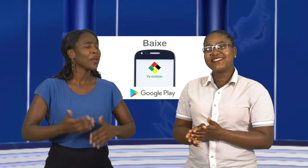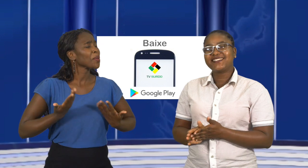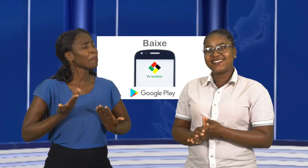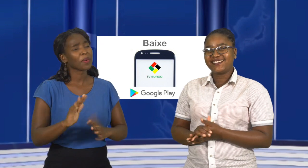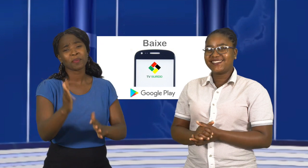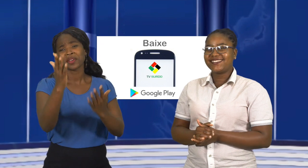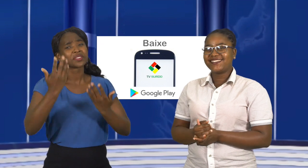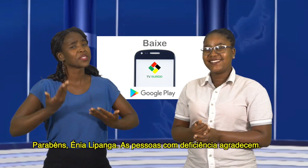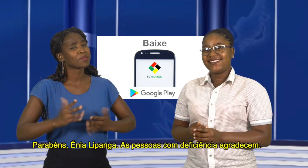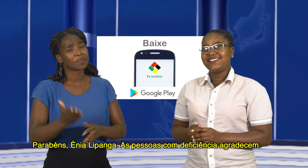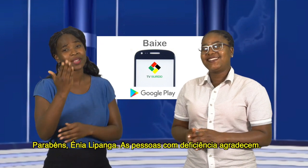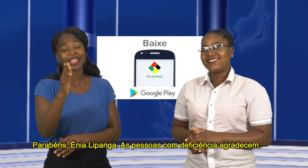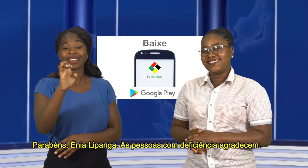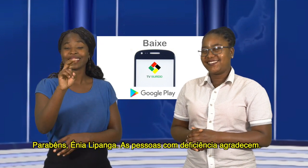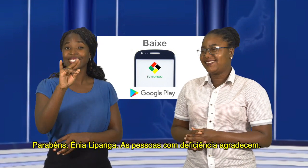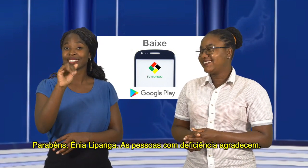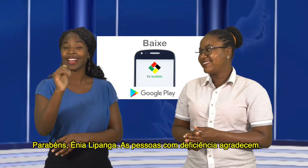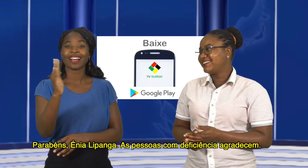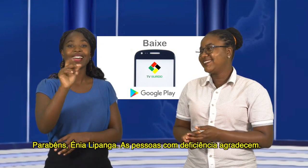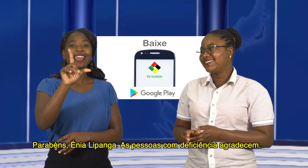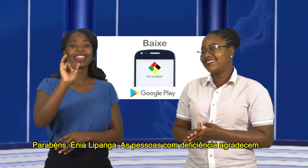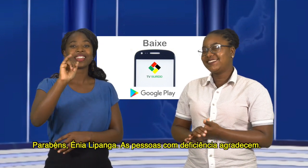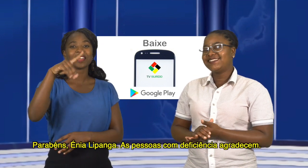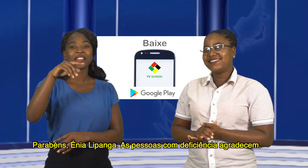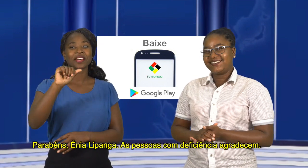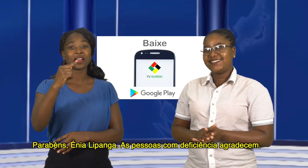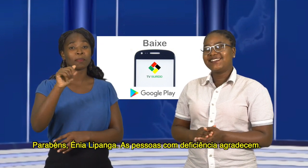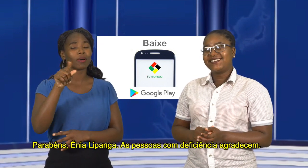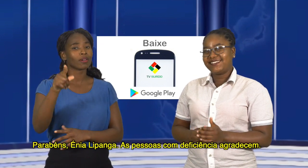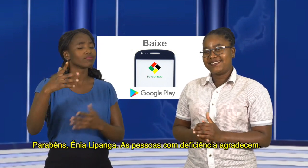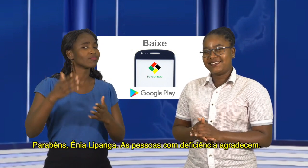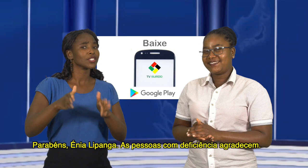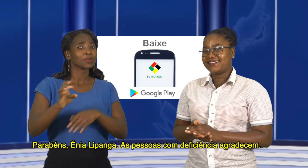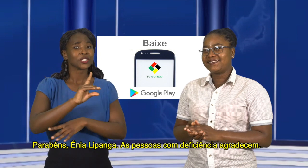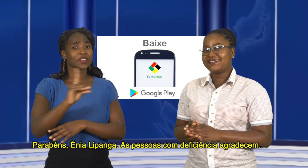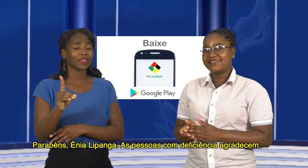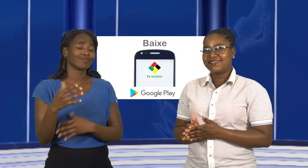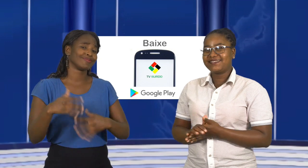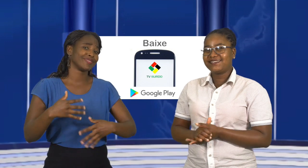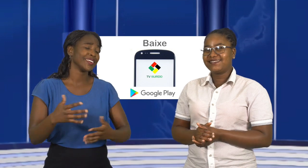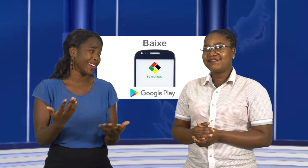causa. Parabéns, Enia Lipanga. As pessoas com deficiência agradecem.